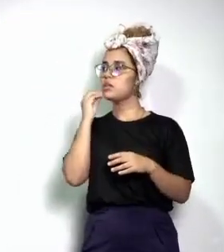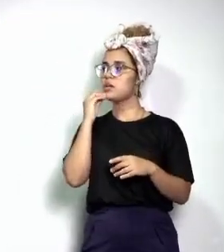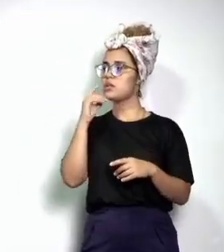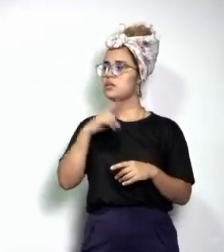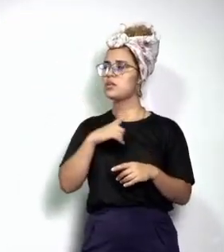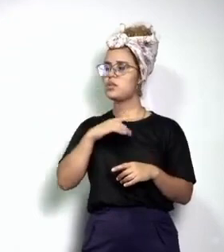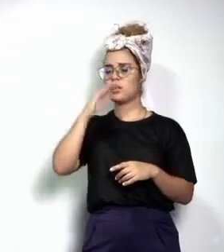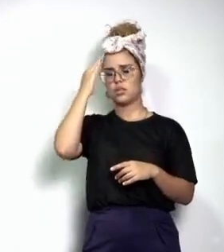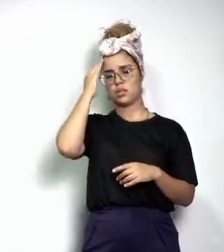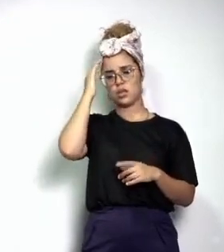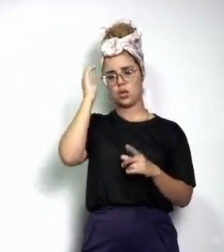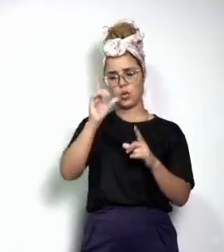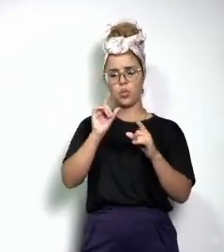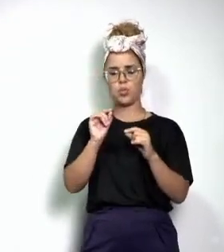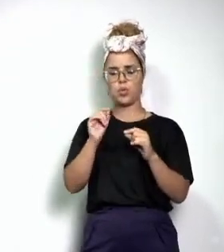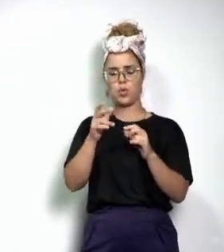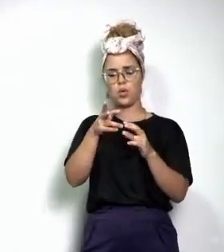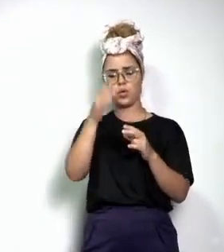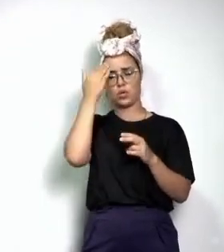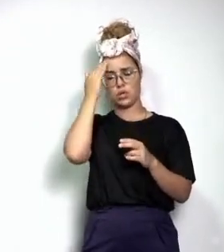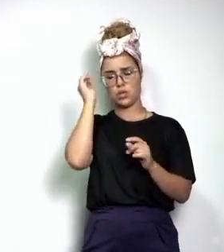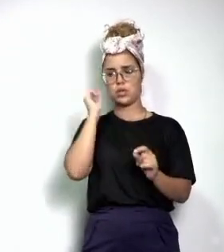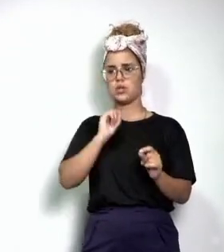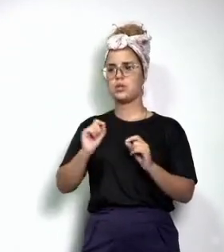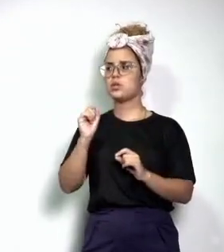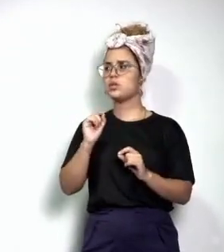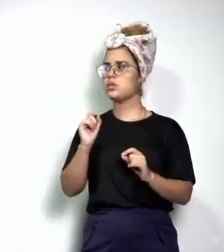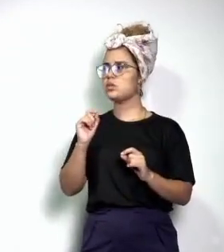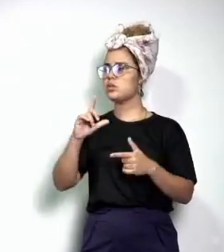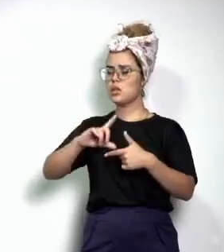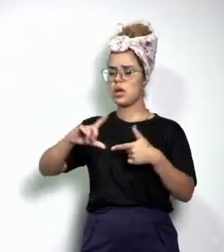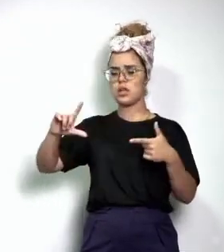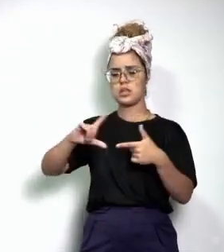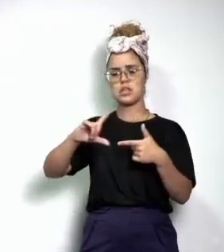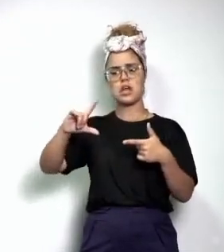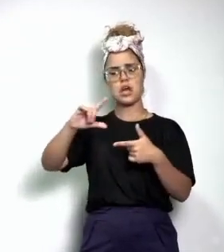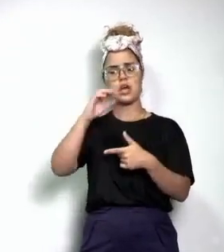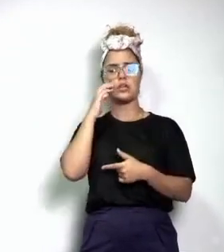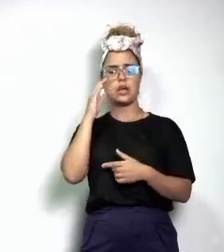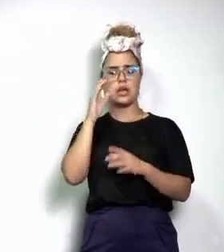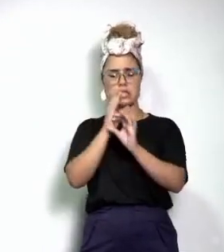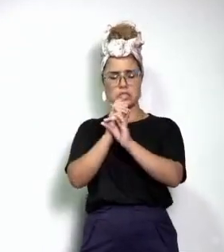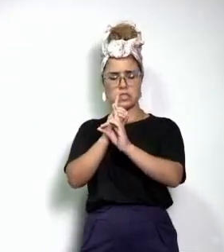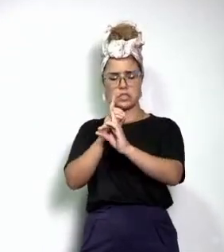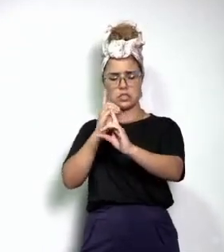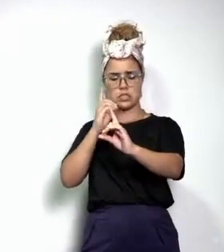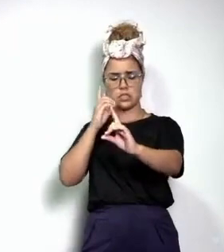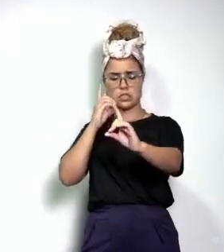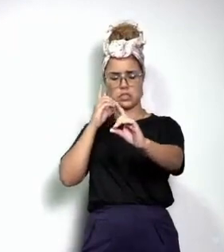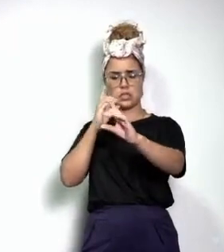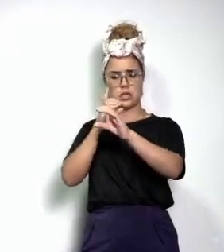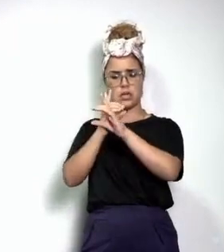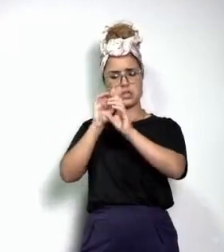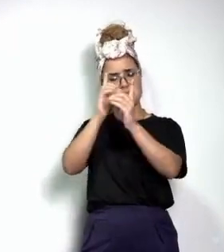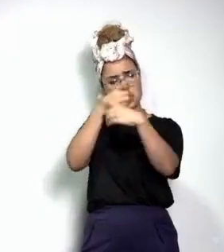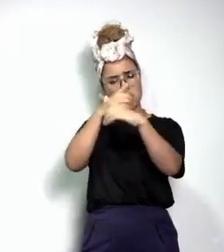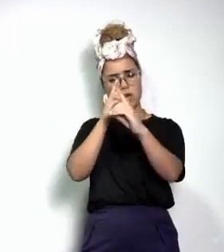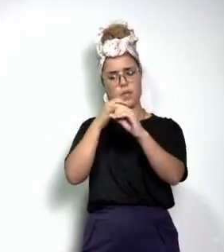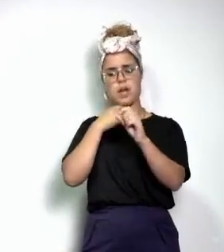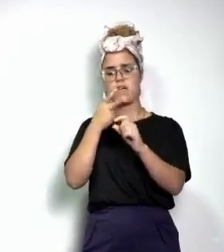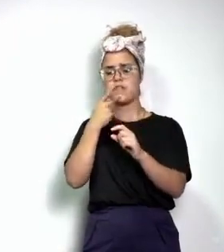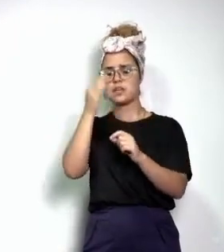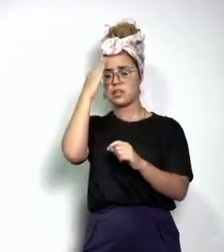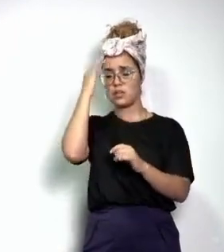ter, usar um pouco dessa compreensão das lentes, das distâncias focais, para fazer com que a informação da